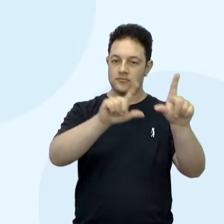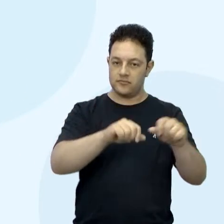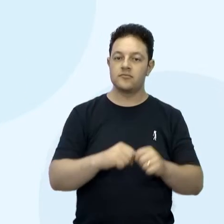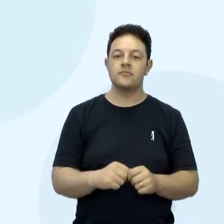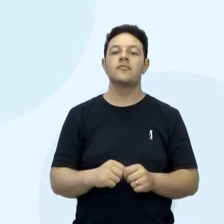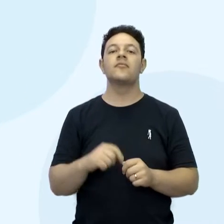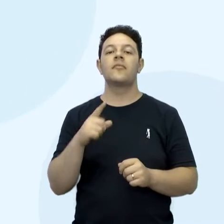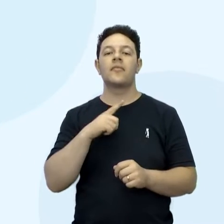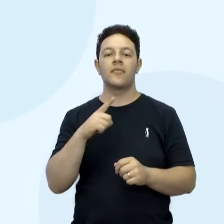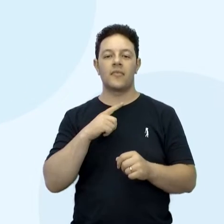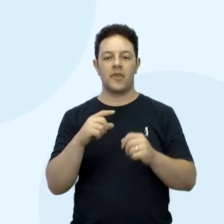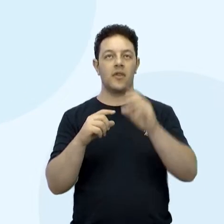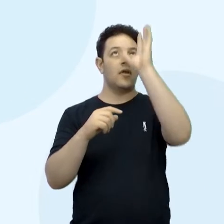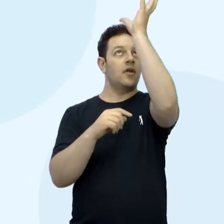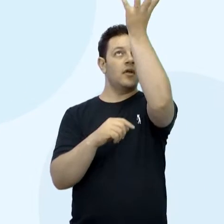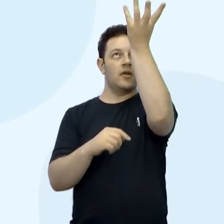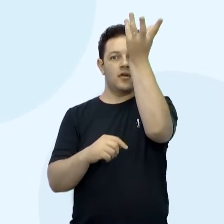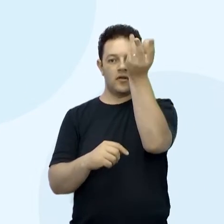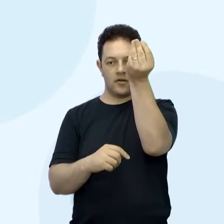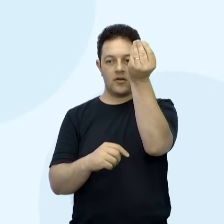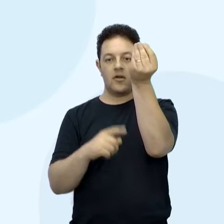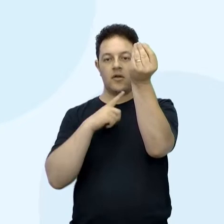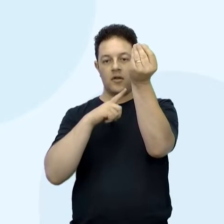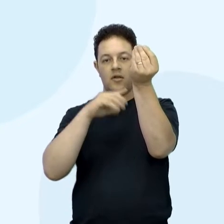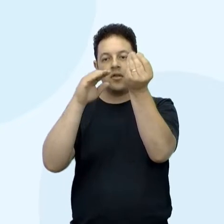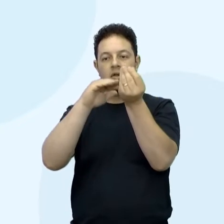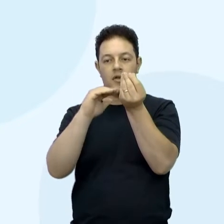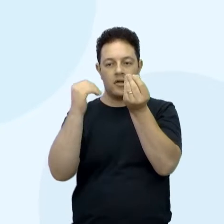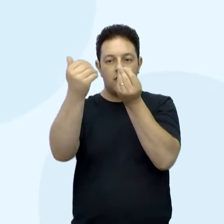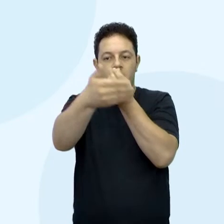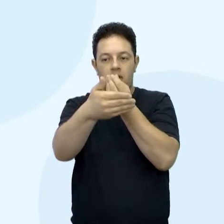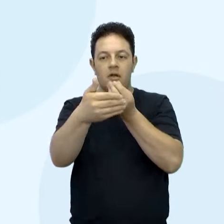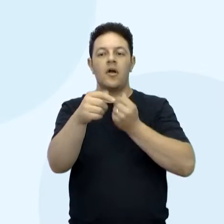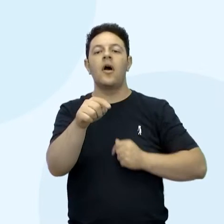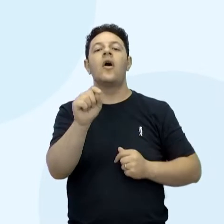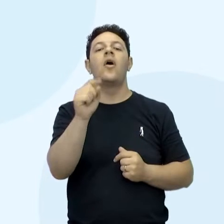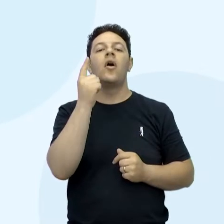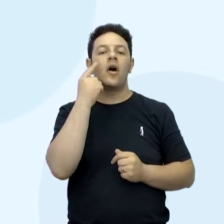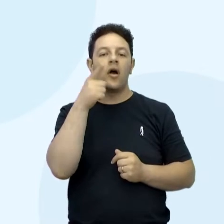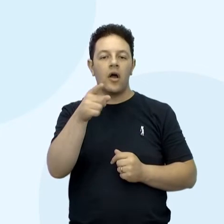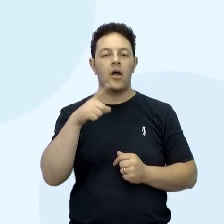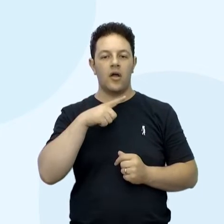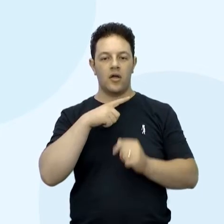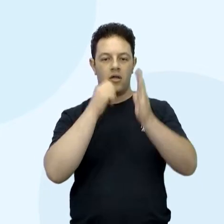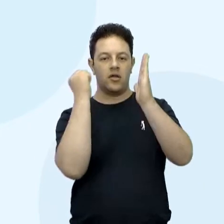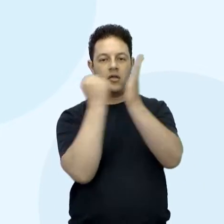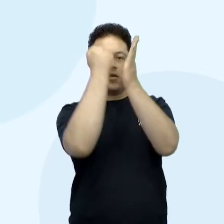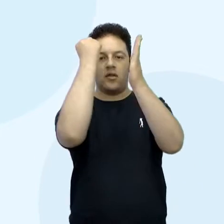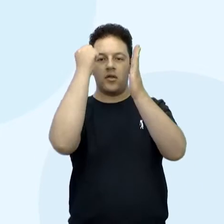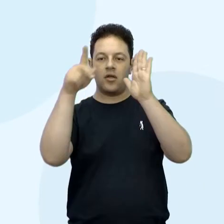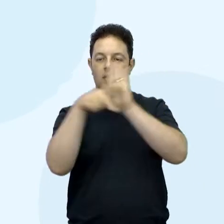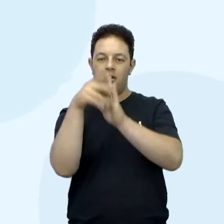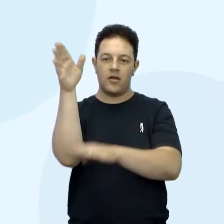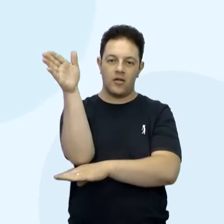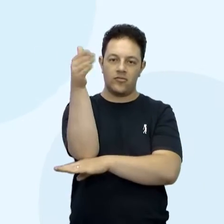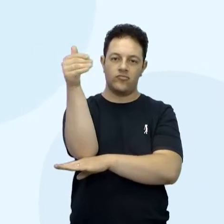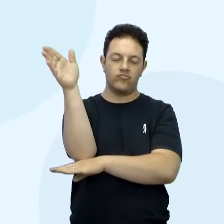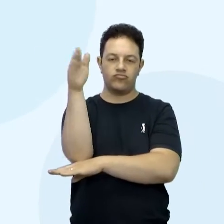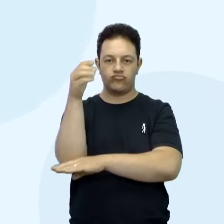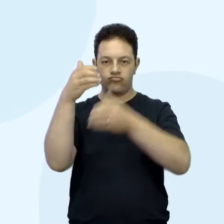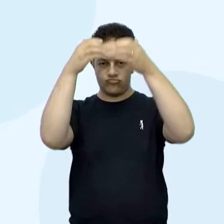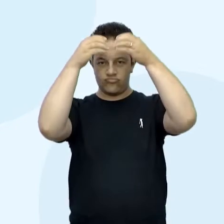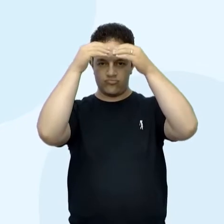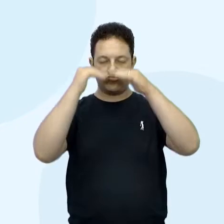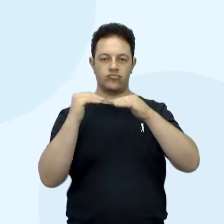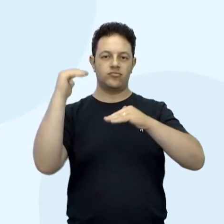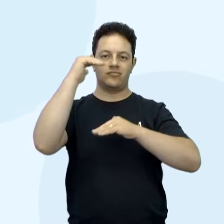do lustre central, não dá para perceber muito bem, mas nós também temos o símbolo da bandeira imperial, tá?